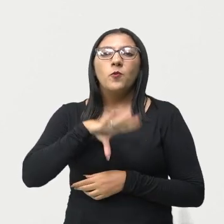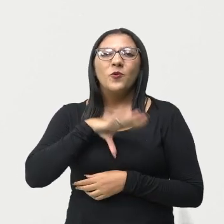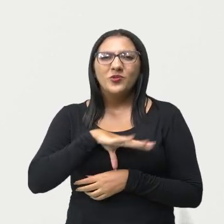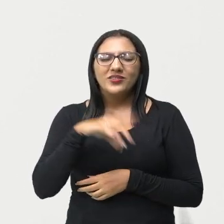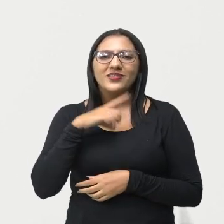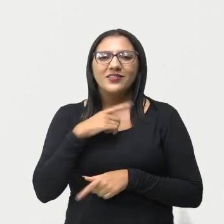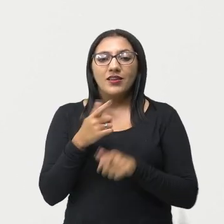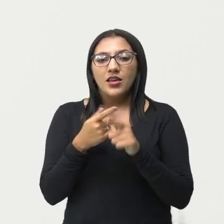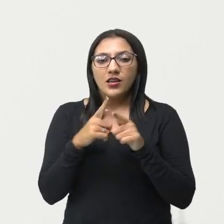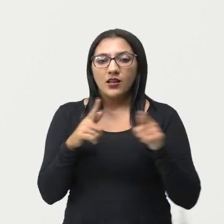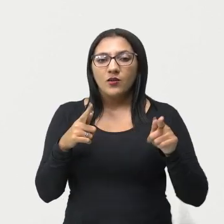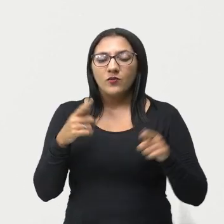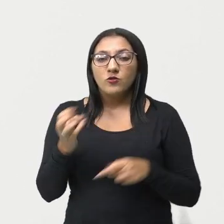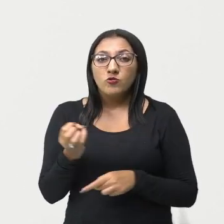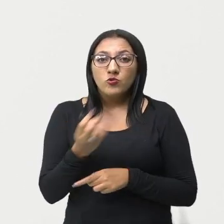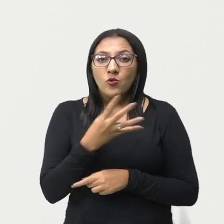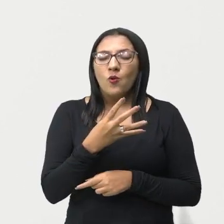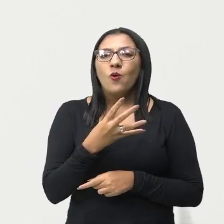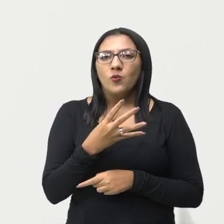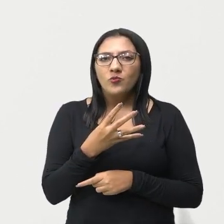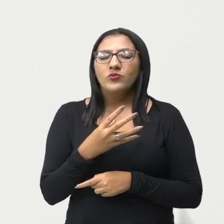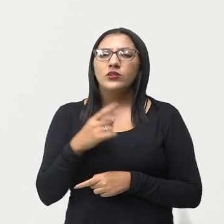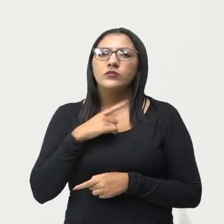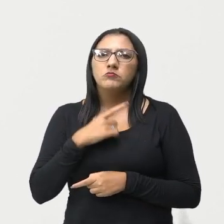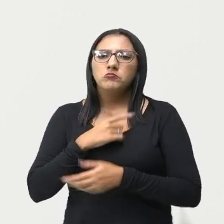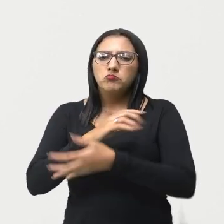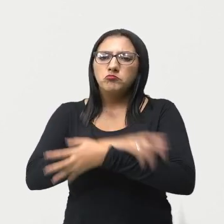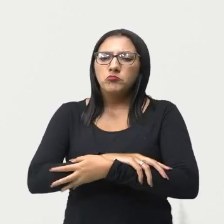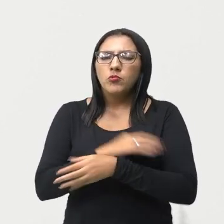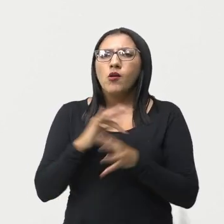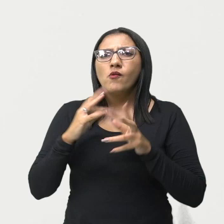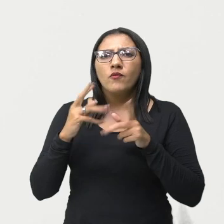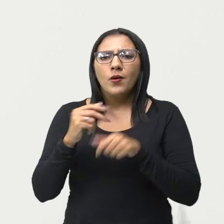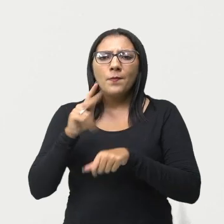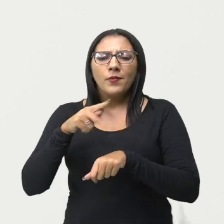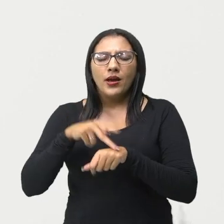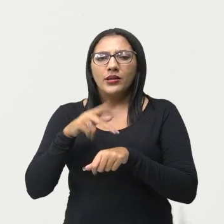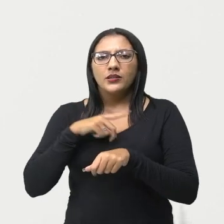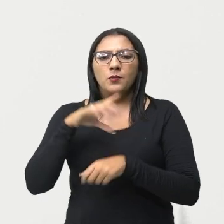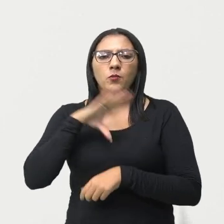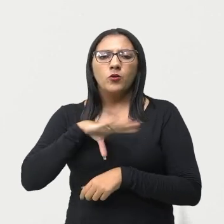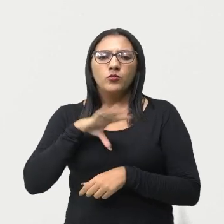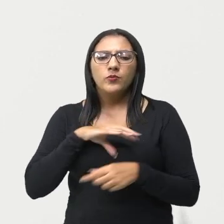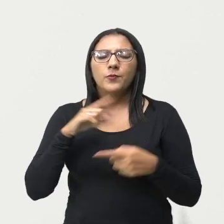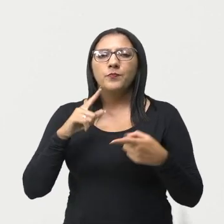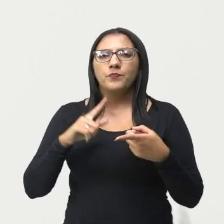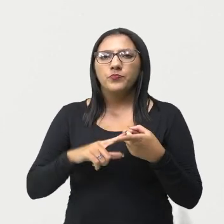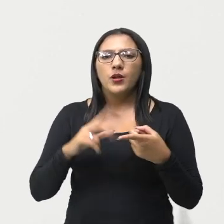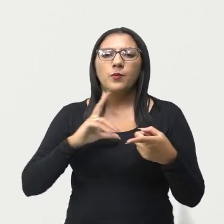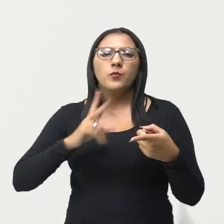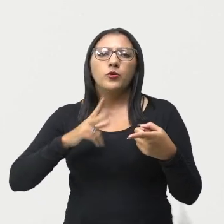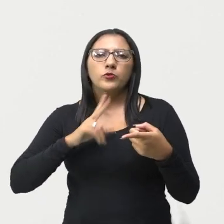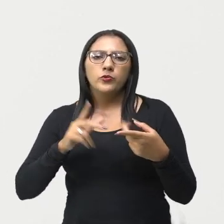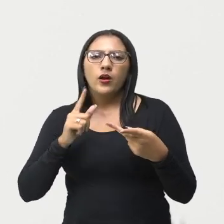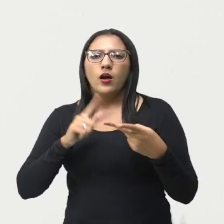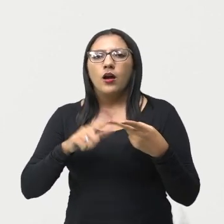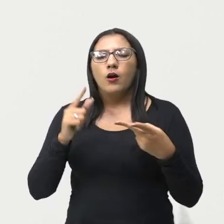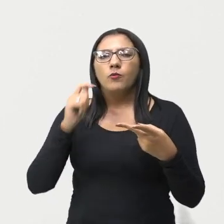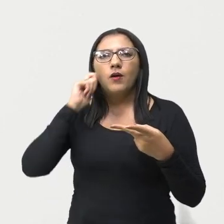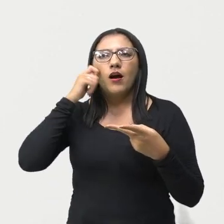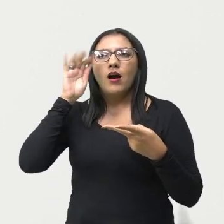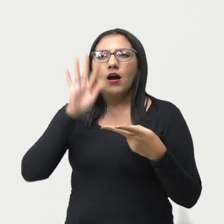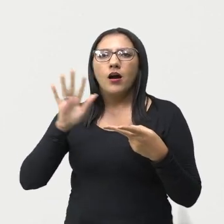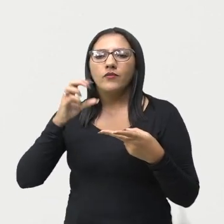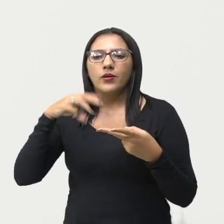ortográfico, né, estabelecido entre os países que falam língua portuguesa, Portugal, Moçambique, certo? E outros,